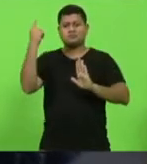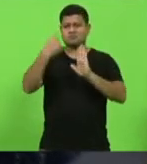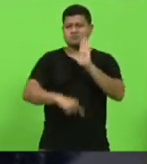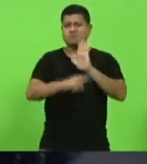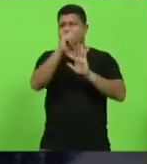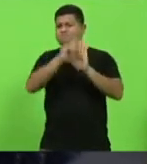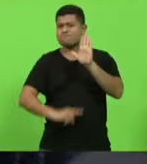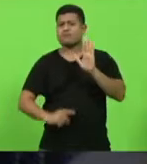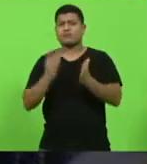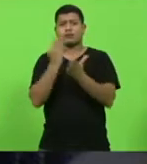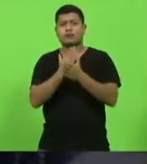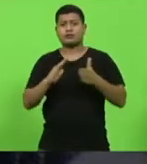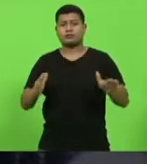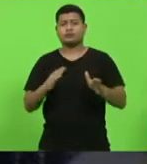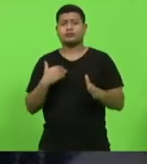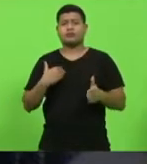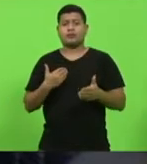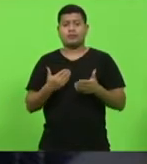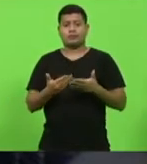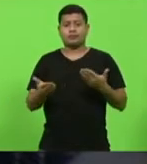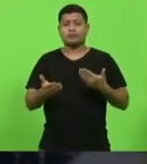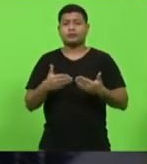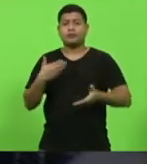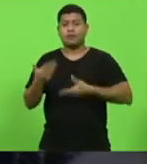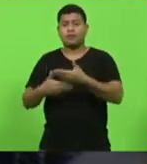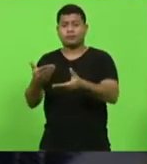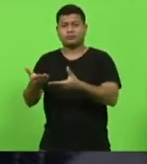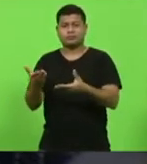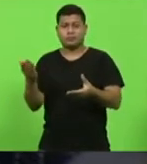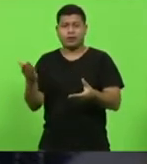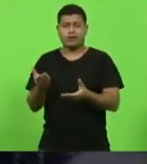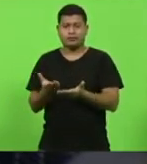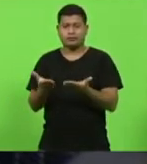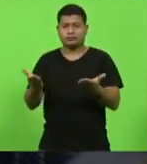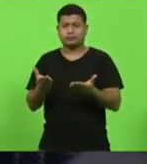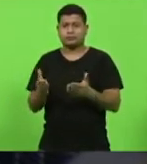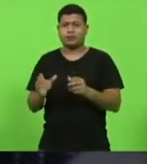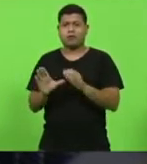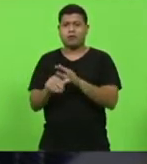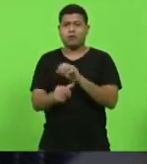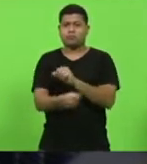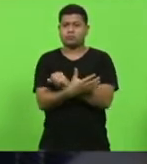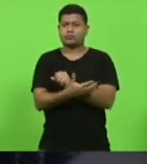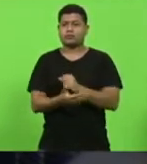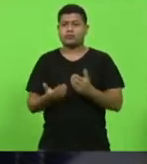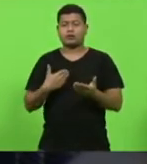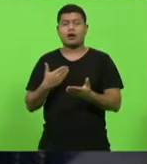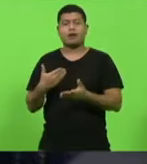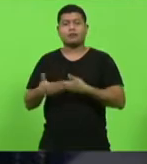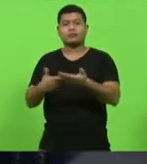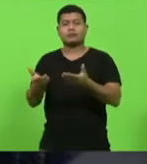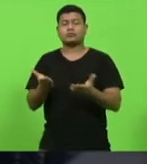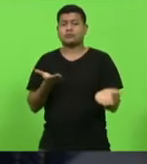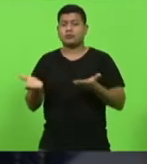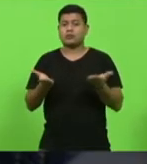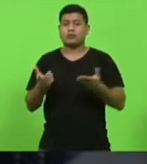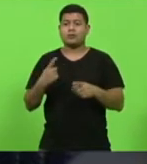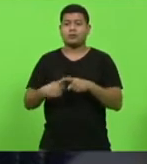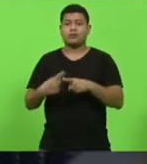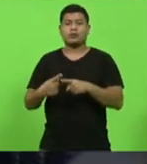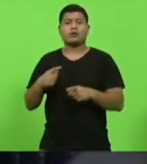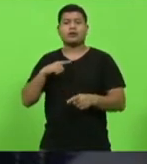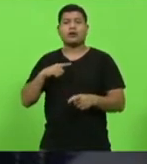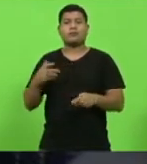em definitivo de qualquer chance processo corrupto tório no procedimento licitatório porque a gente envolve a